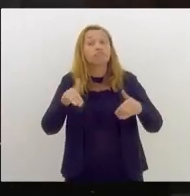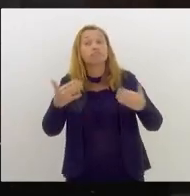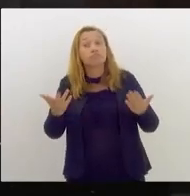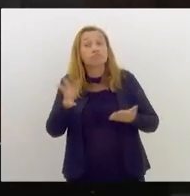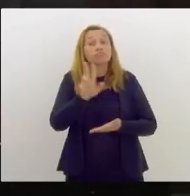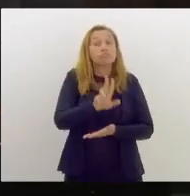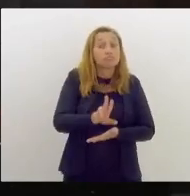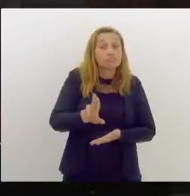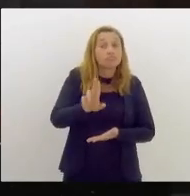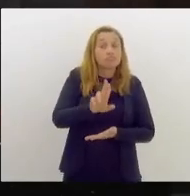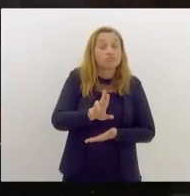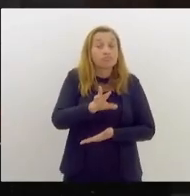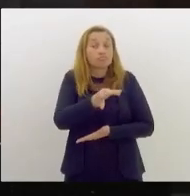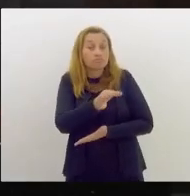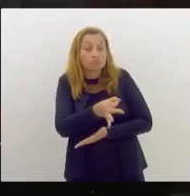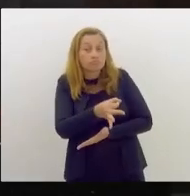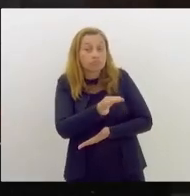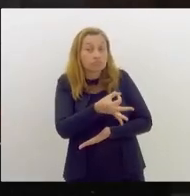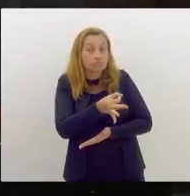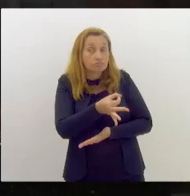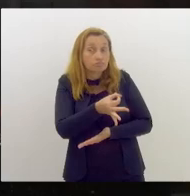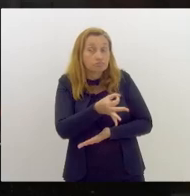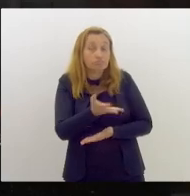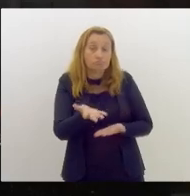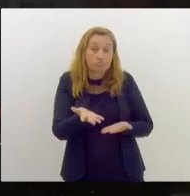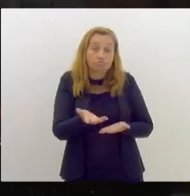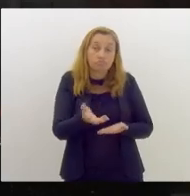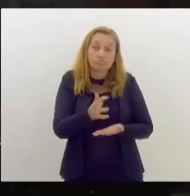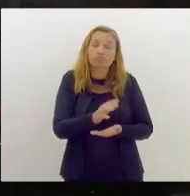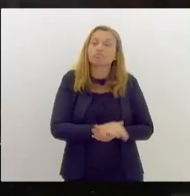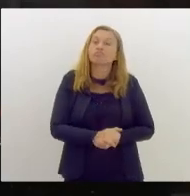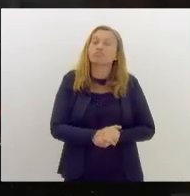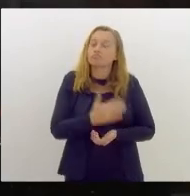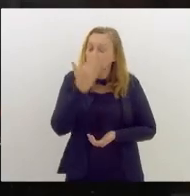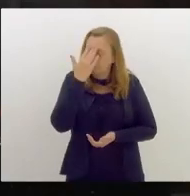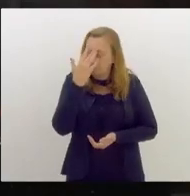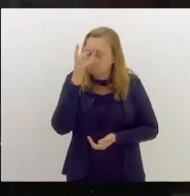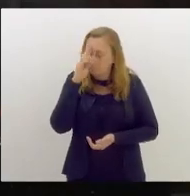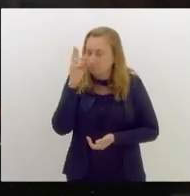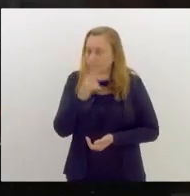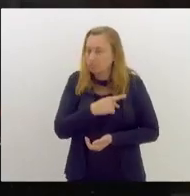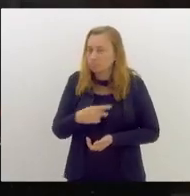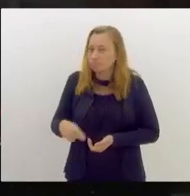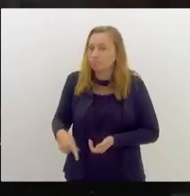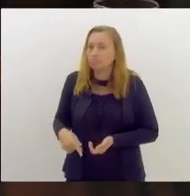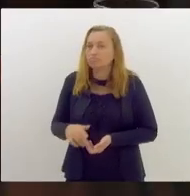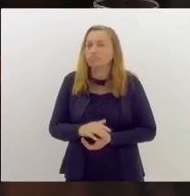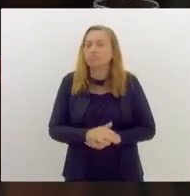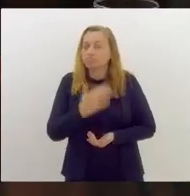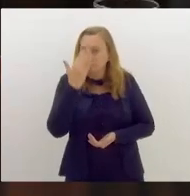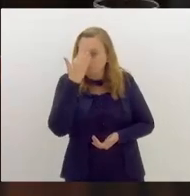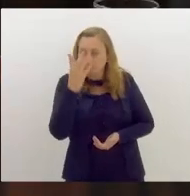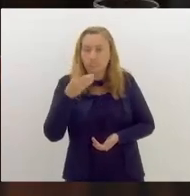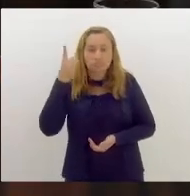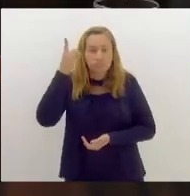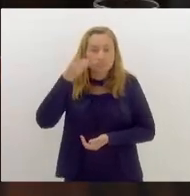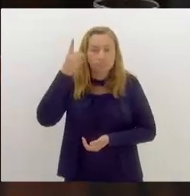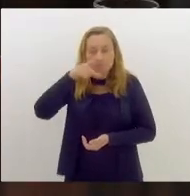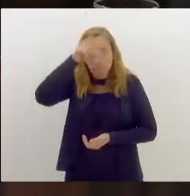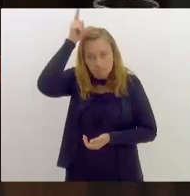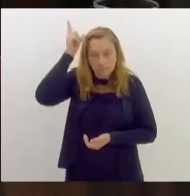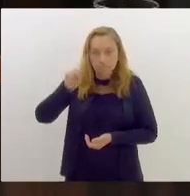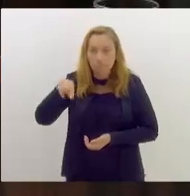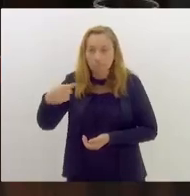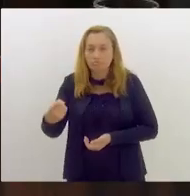usa corretamente Esse instrumento Muito obrigado agradecendo a Deputado Luiz Paulo